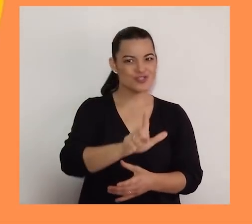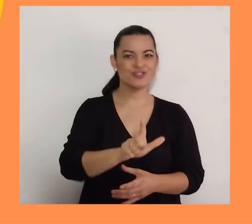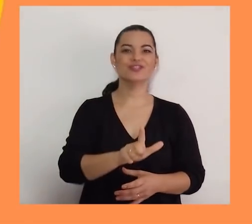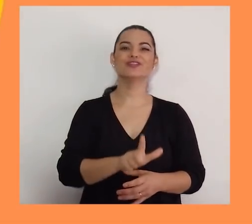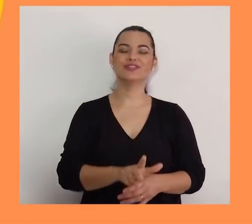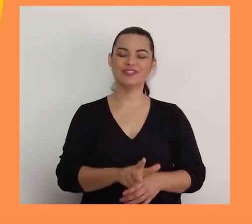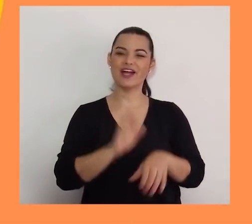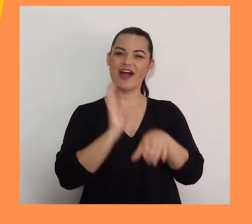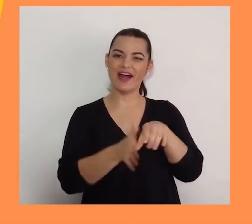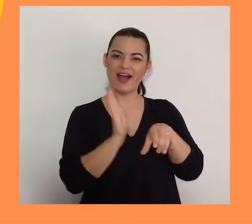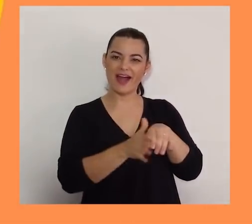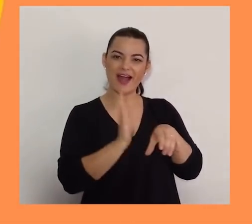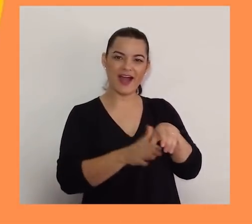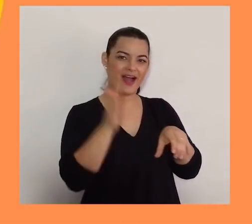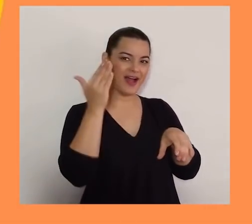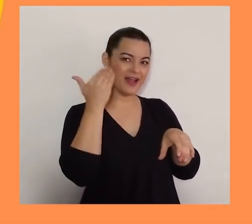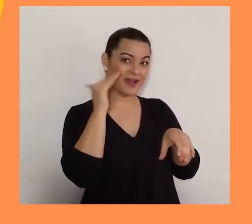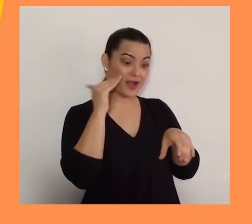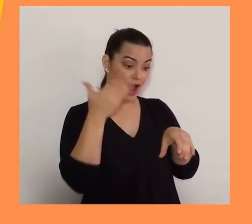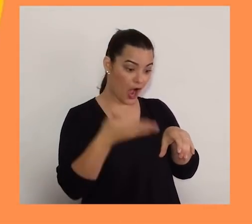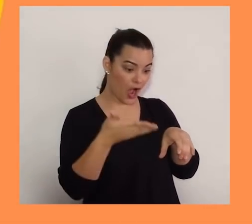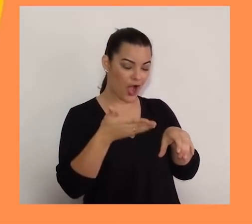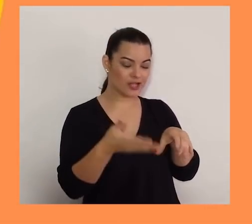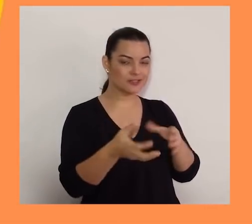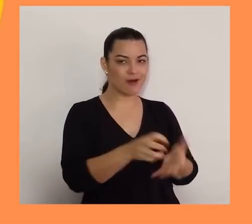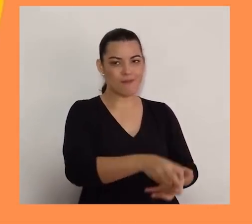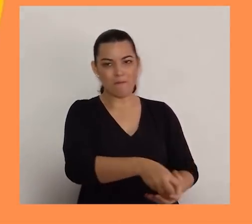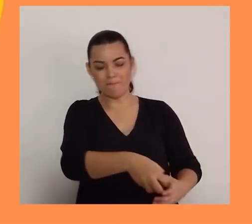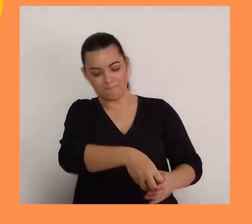A neta na avó. na vó.